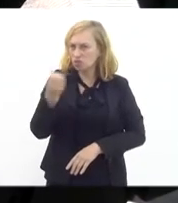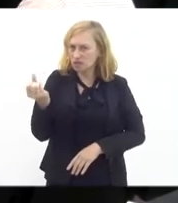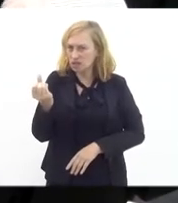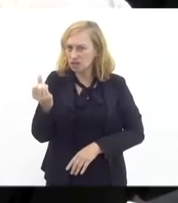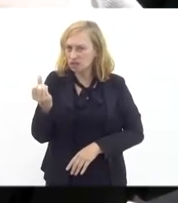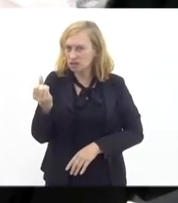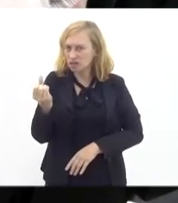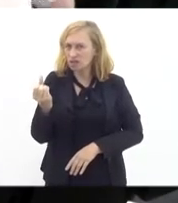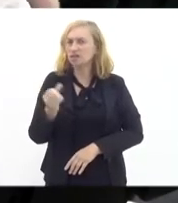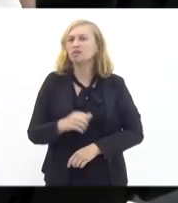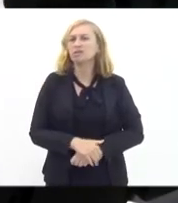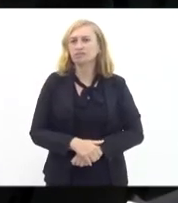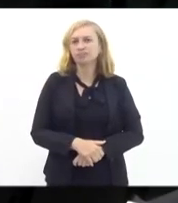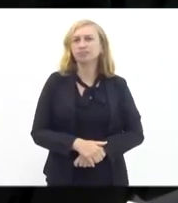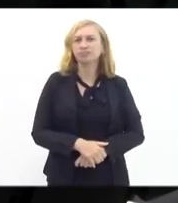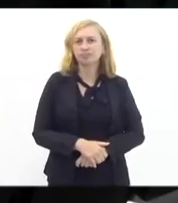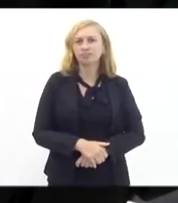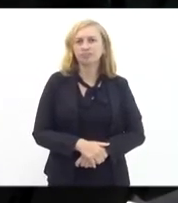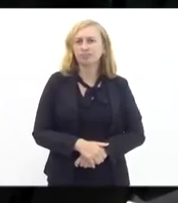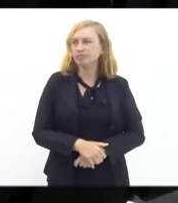Foi vetado pela Rosinha.